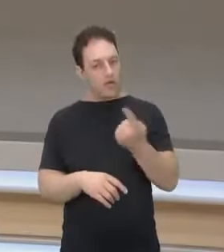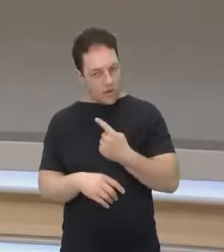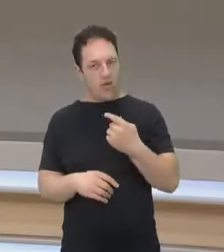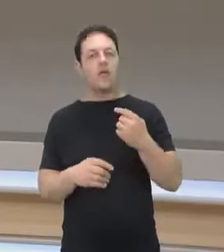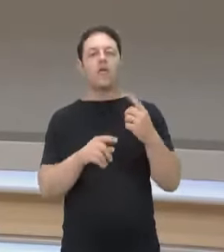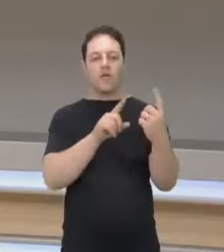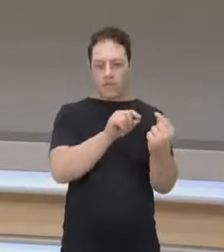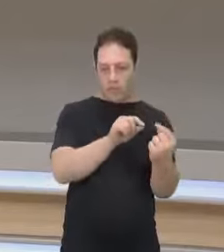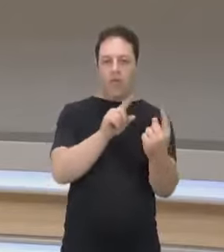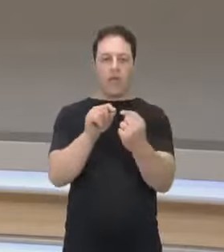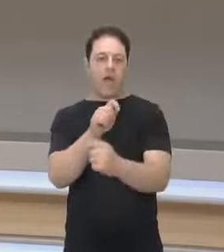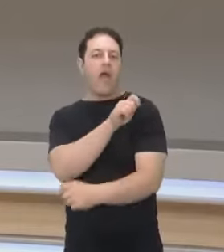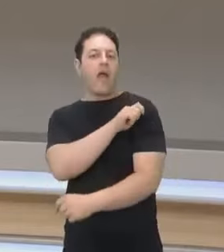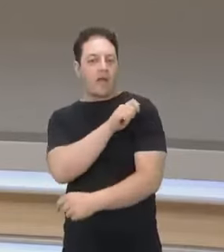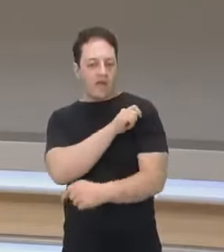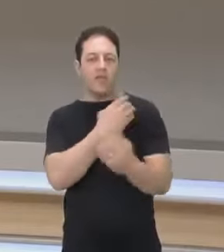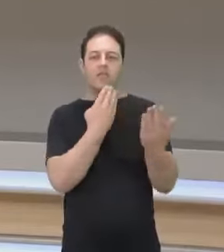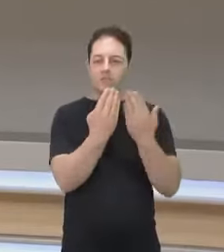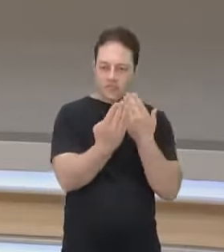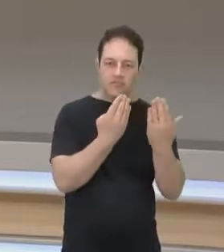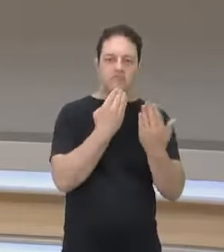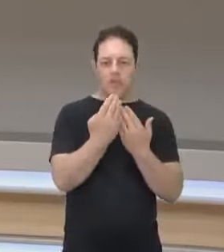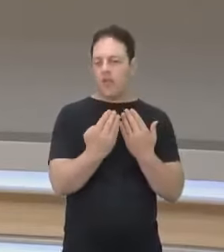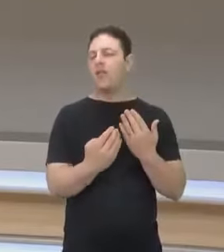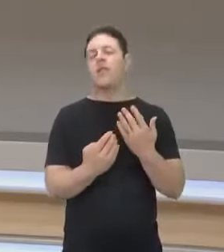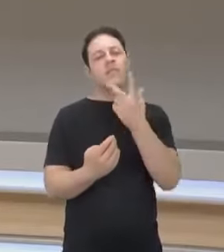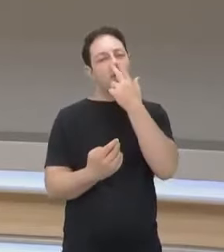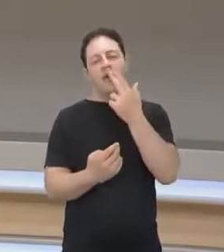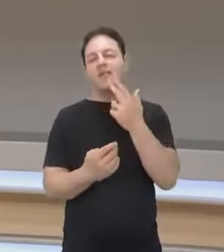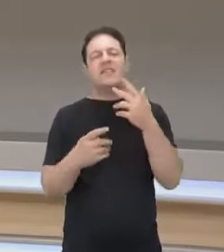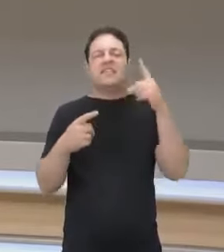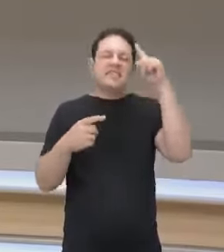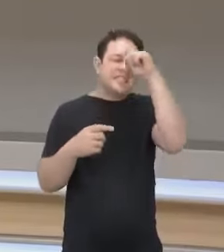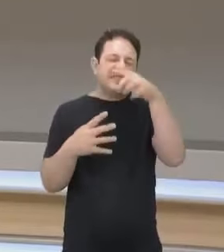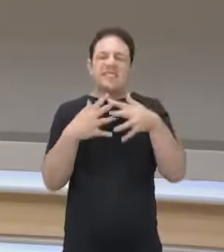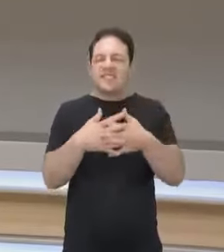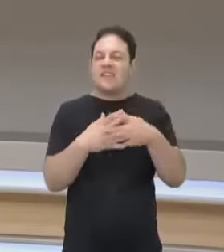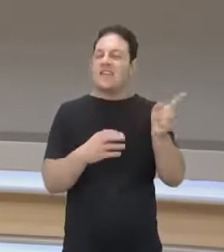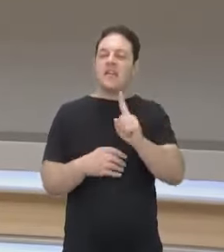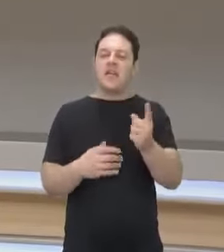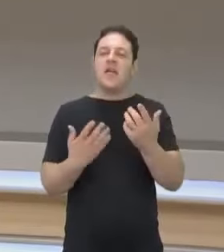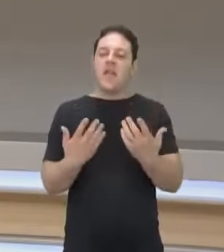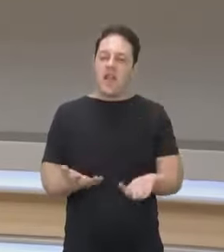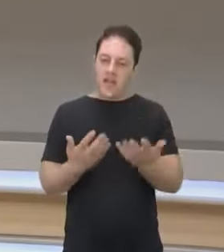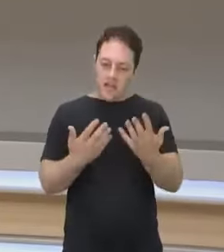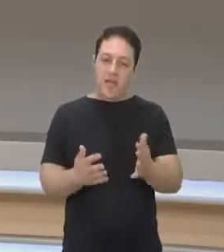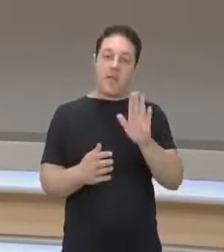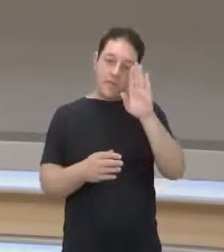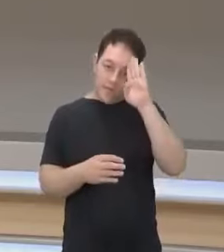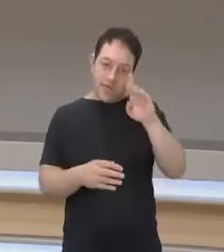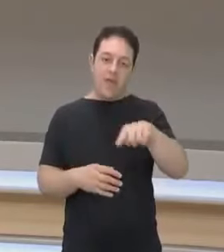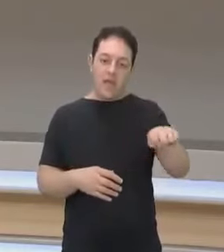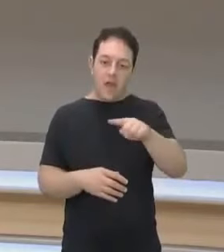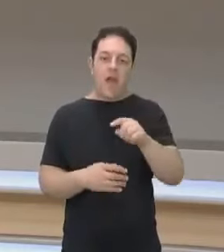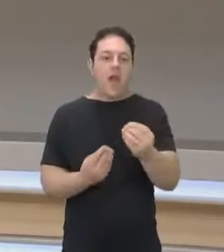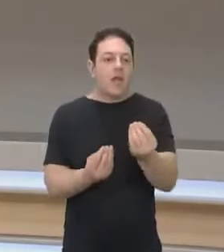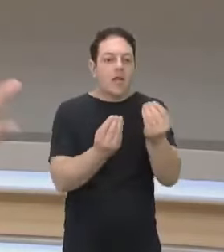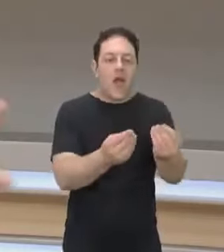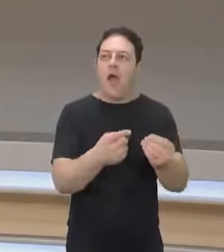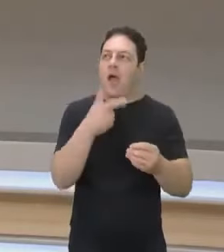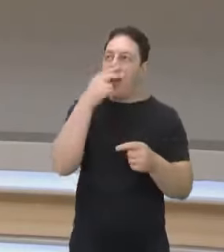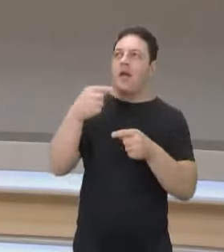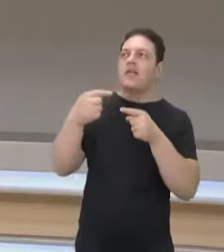falaremos com os alunos. A conversa vai ser muito menos complexa, mas a ideia é que eles recebam esse desafio